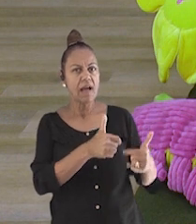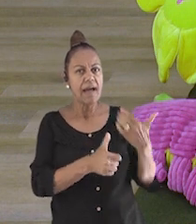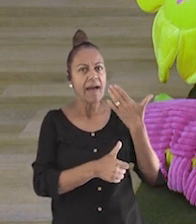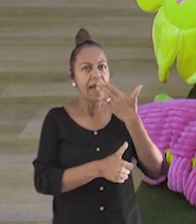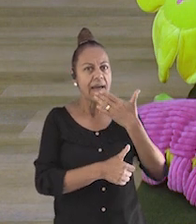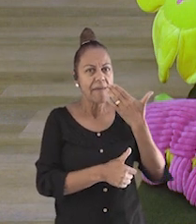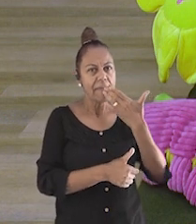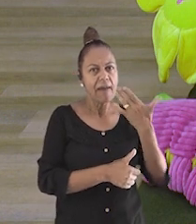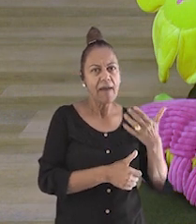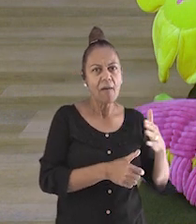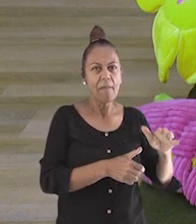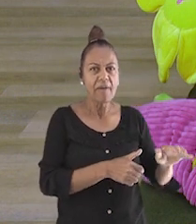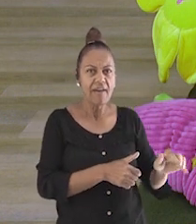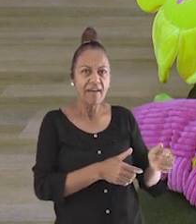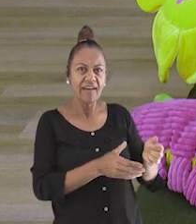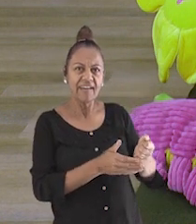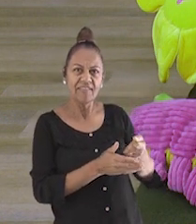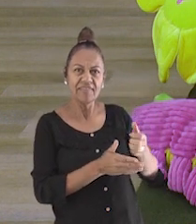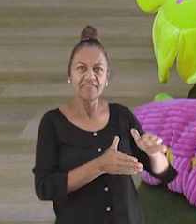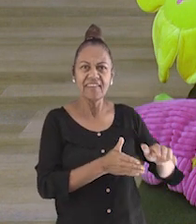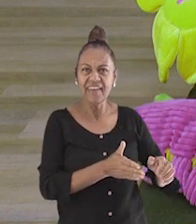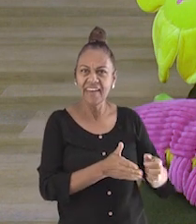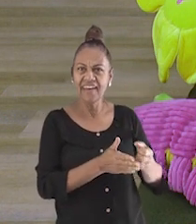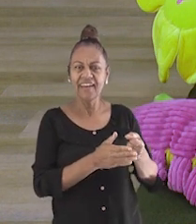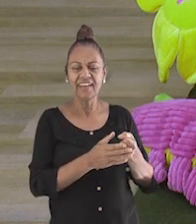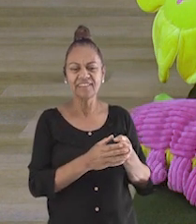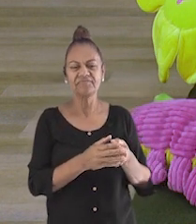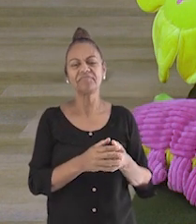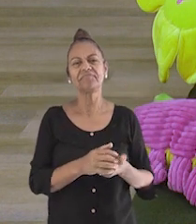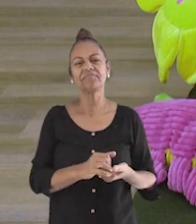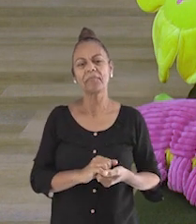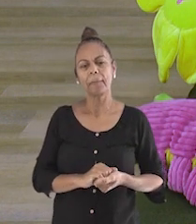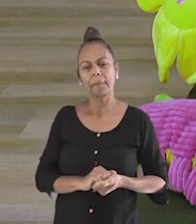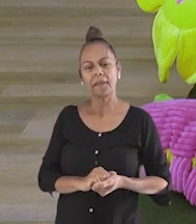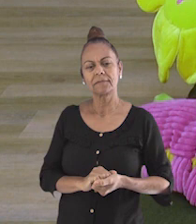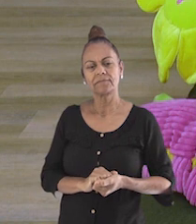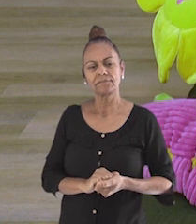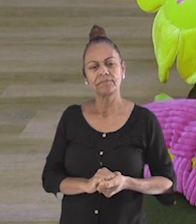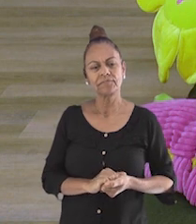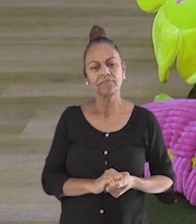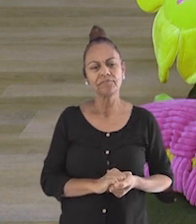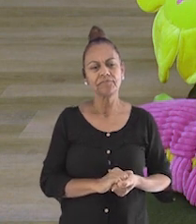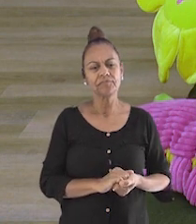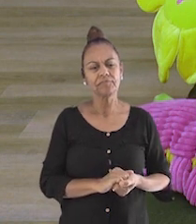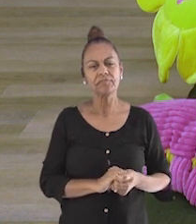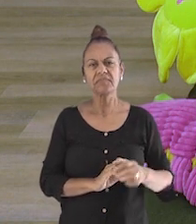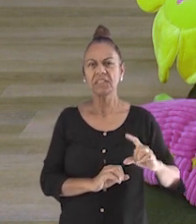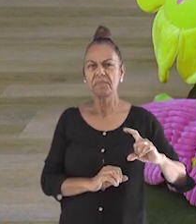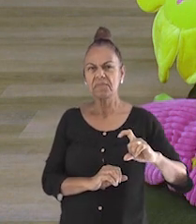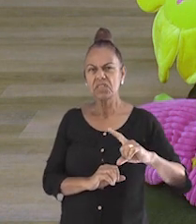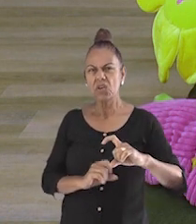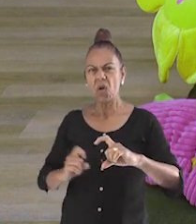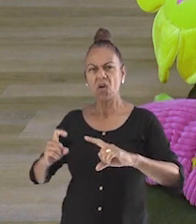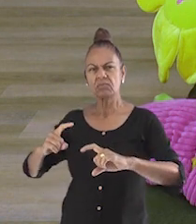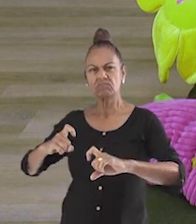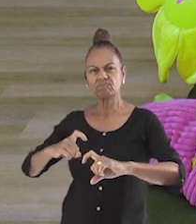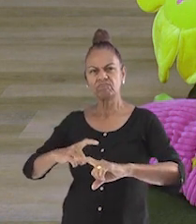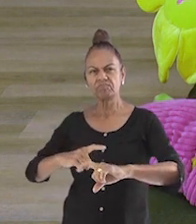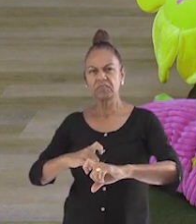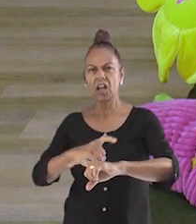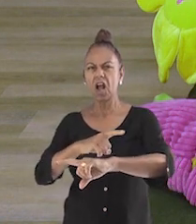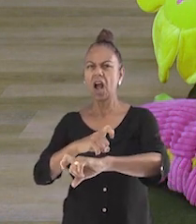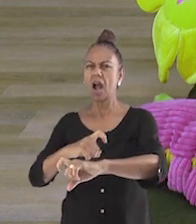ficar. Elas trabalharam arduamente, recolhendo todo o néctar para o mel